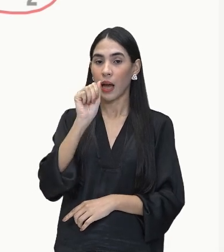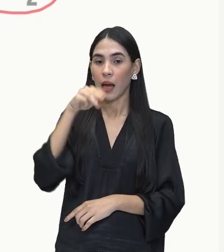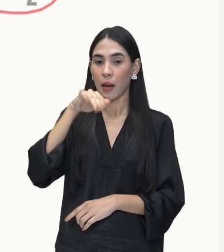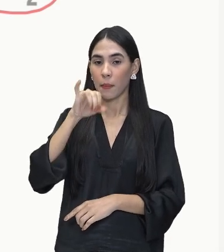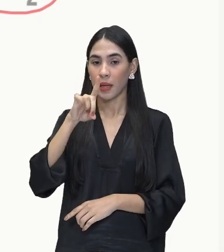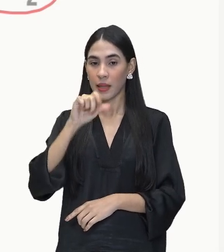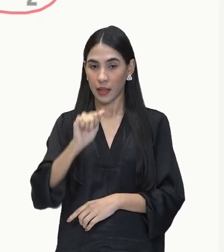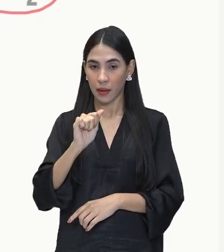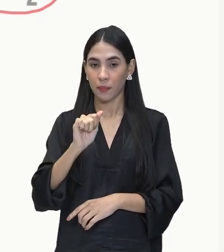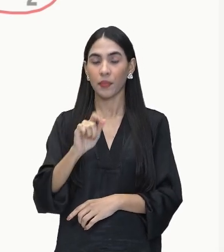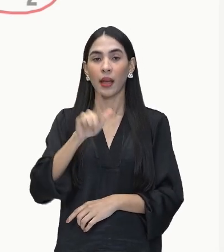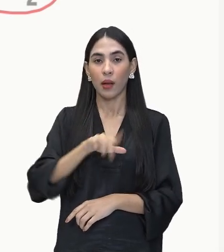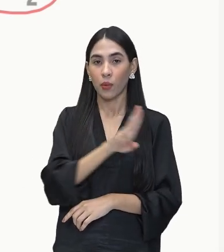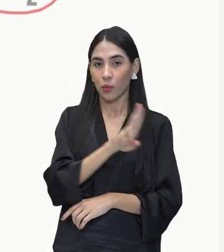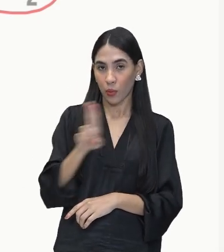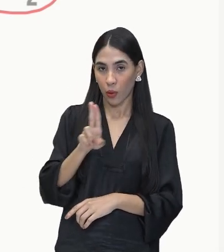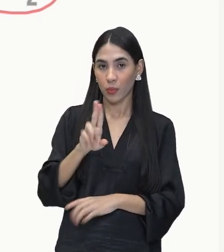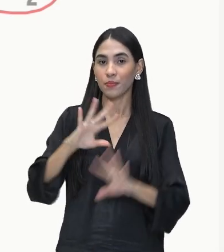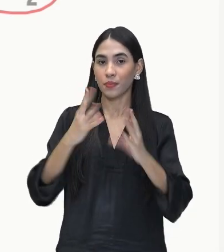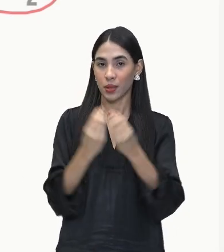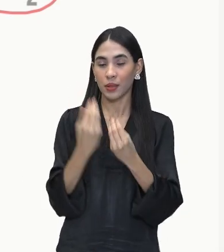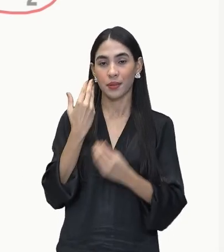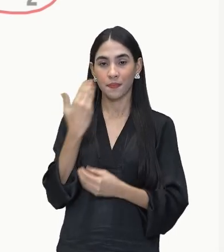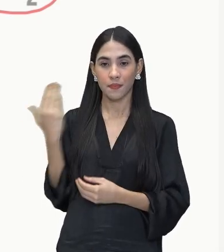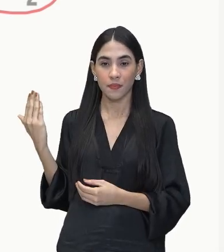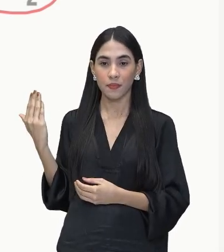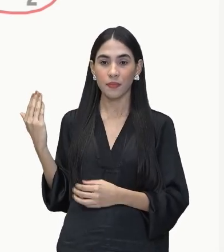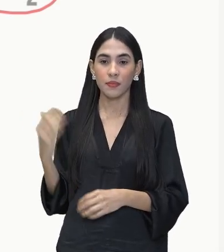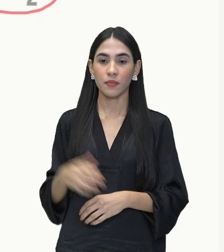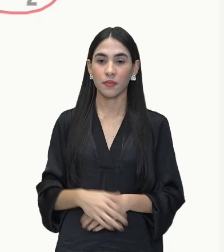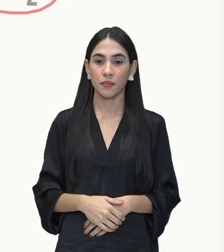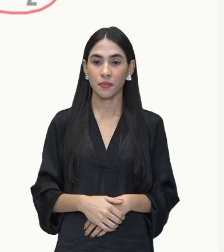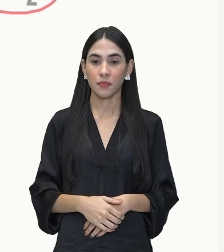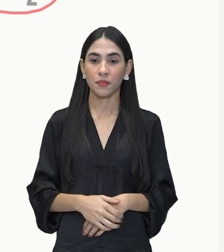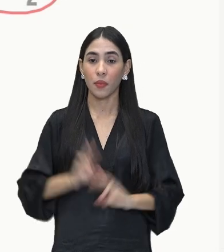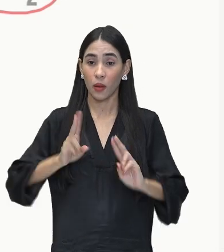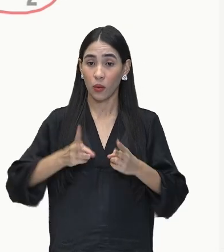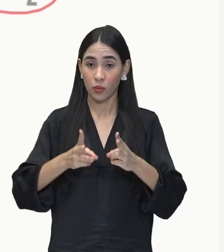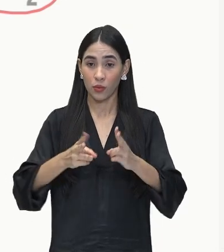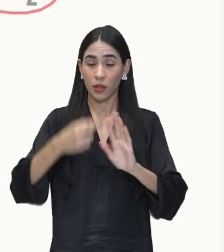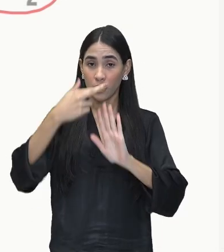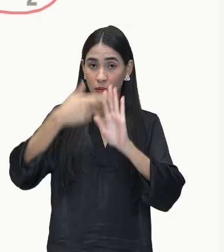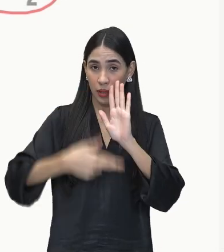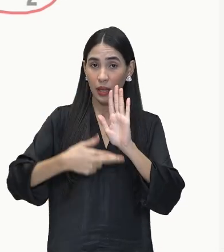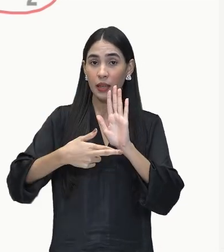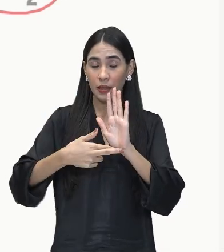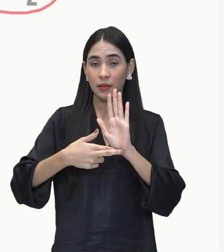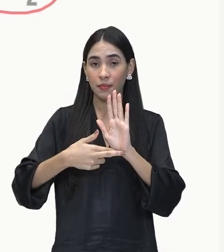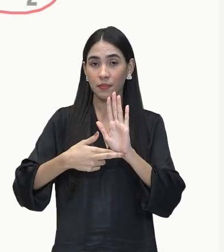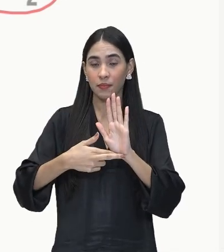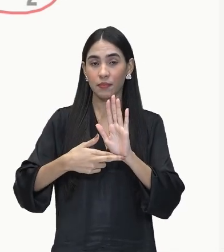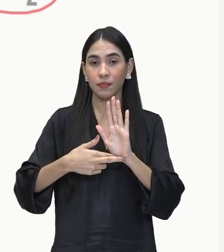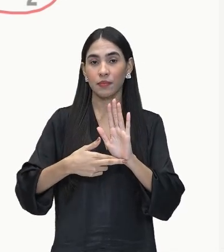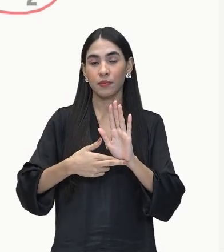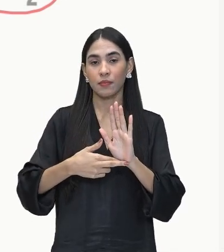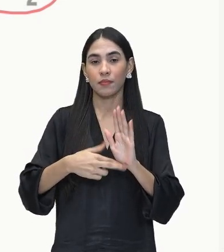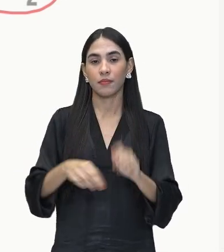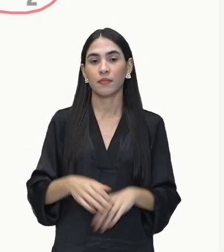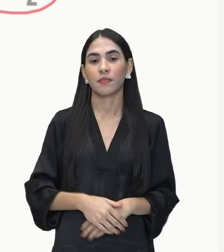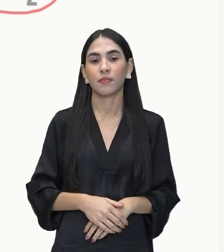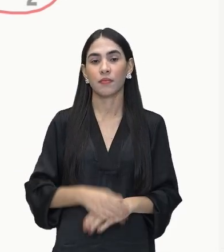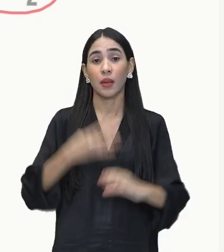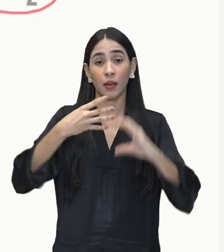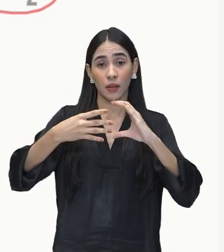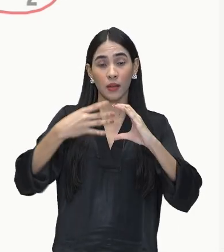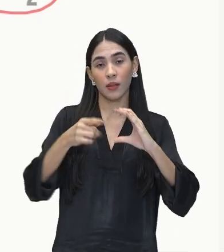pentanamida. Então, esse é o nome desse composto, ok? Seguindo as regras de nomenclatura. Desde os hidrocarbonetos, vocês